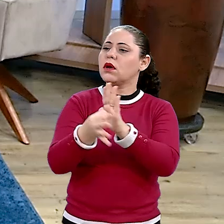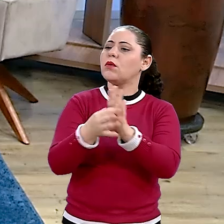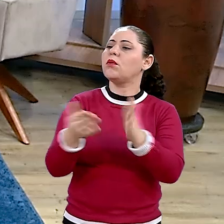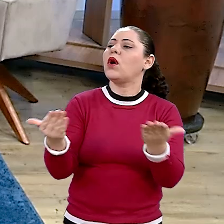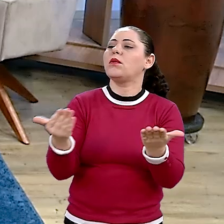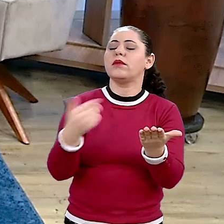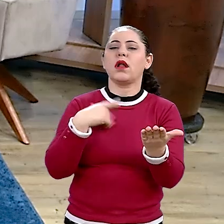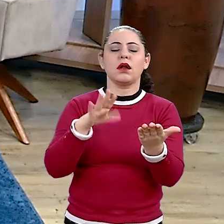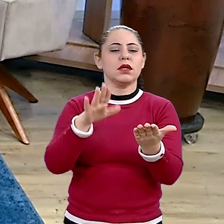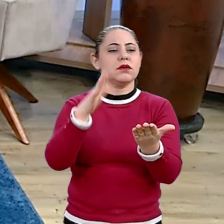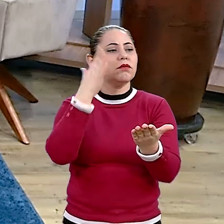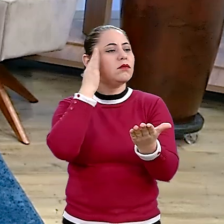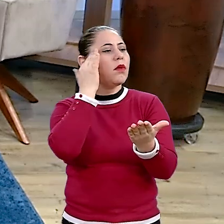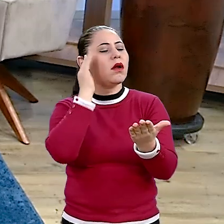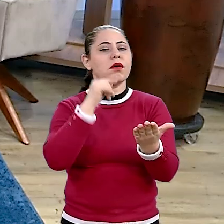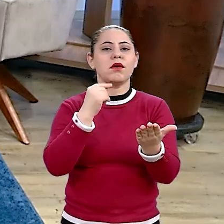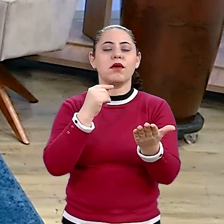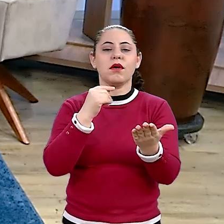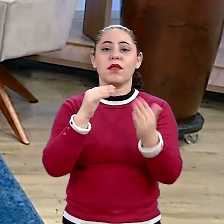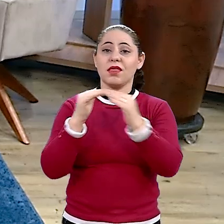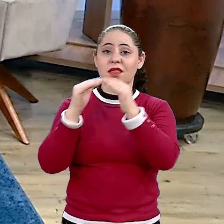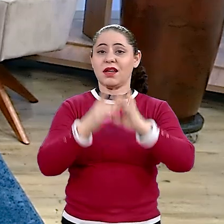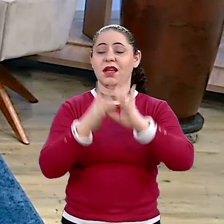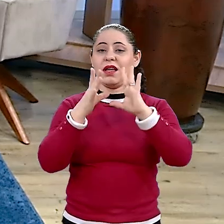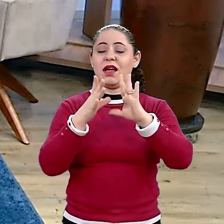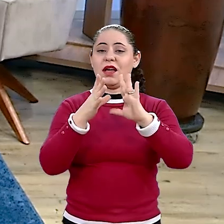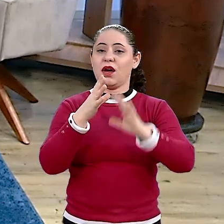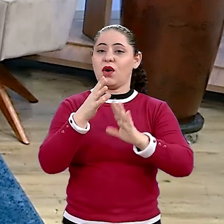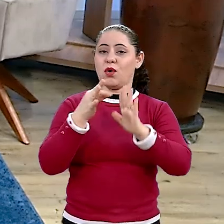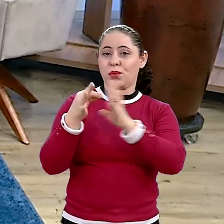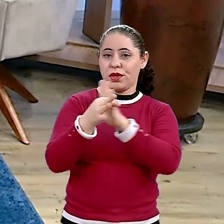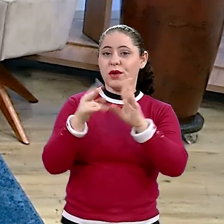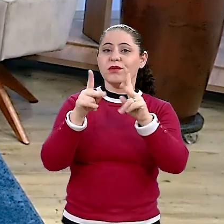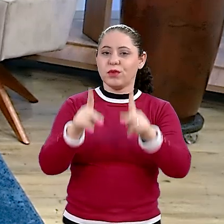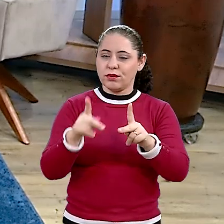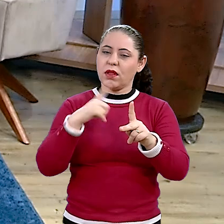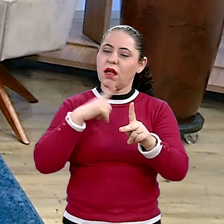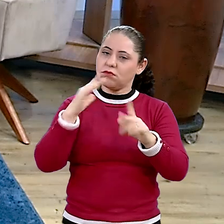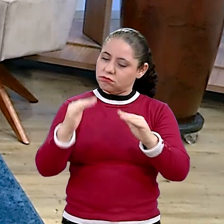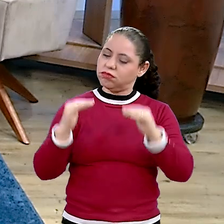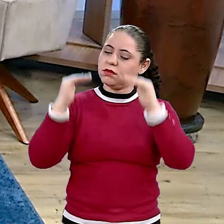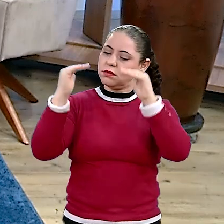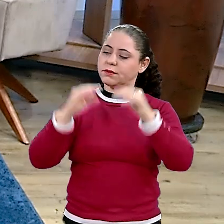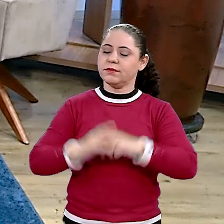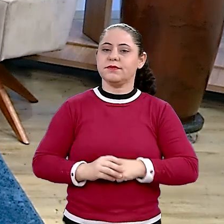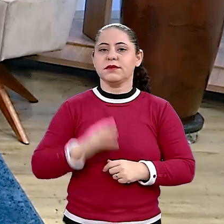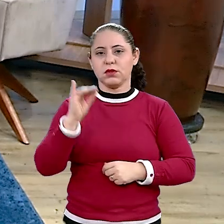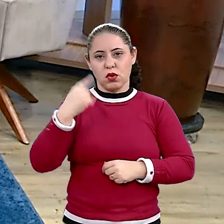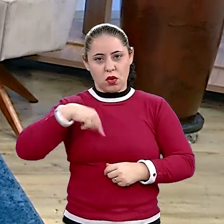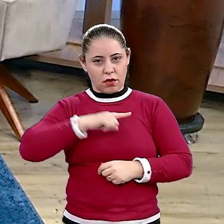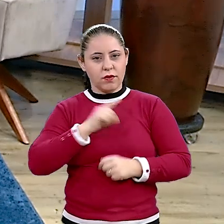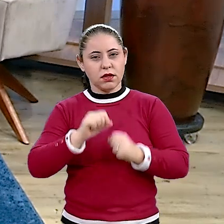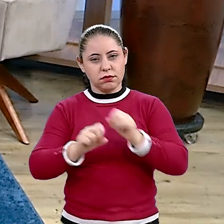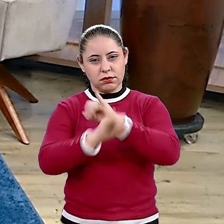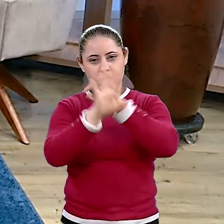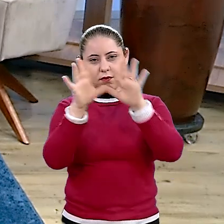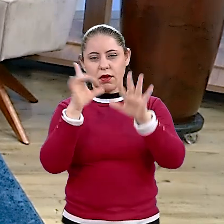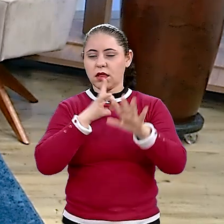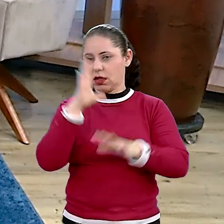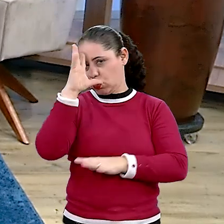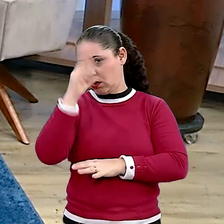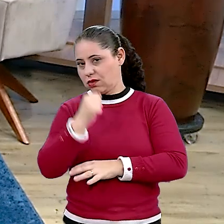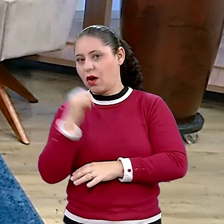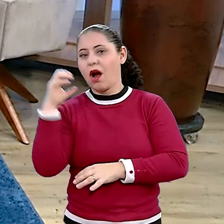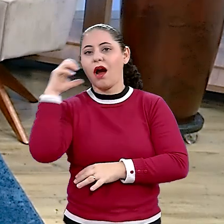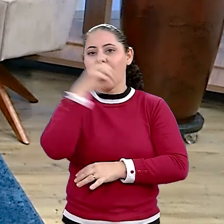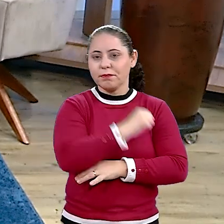força. Na democracia, a opinião pública governa. Então, se nós tornarmos isso público, pode ter certeza, você vai ter solução.